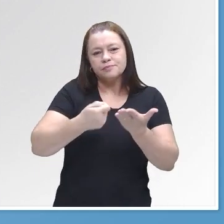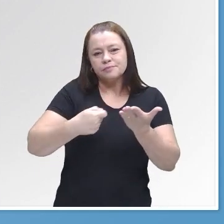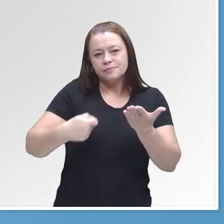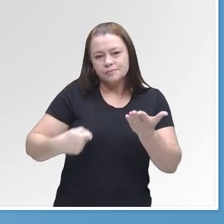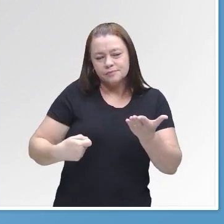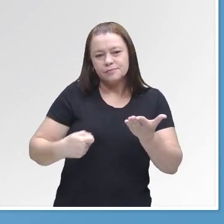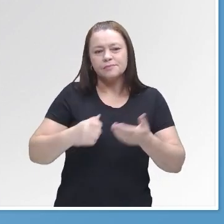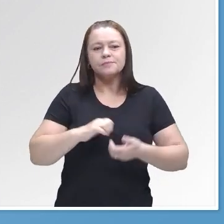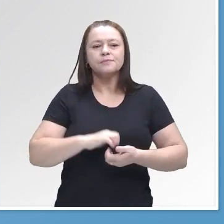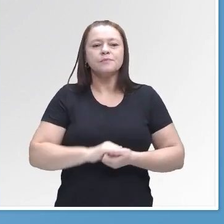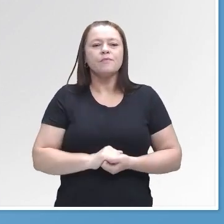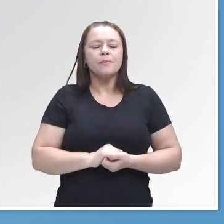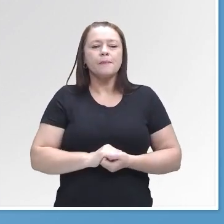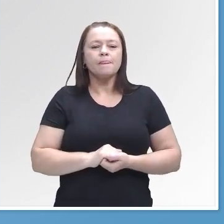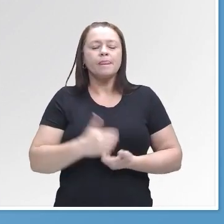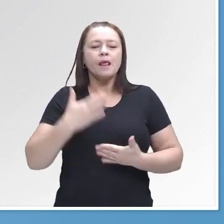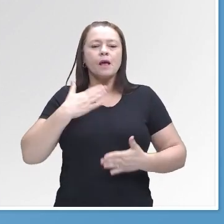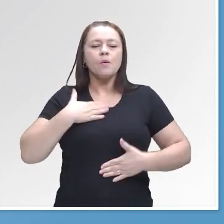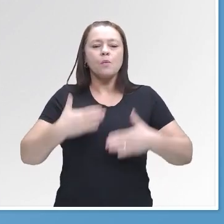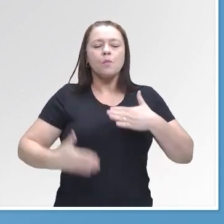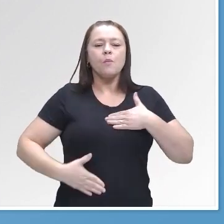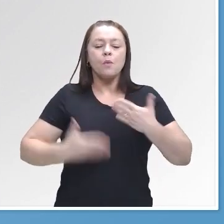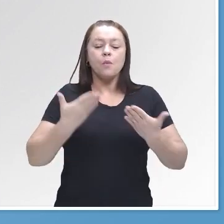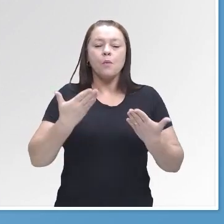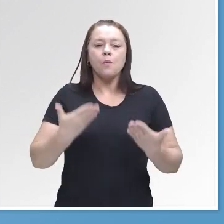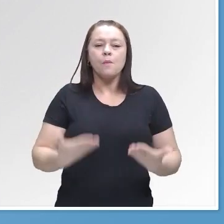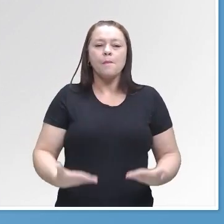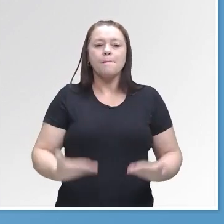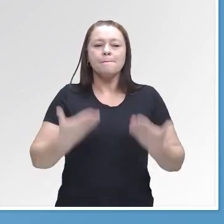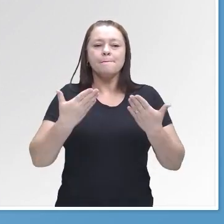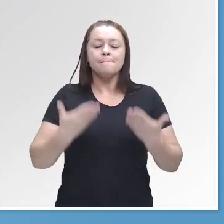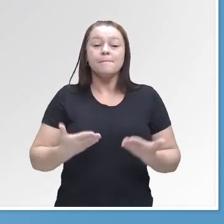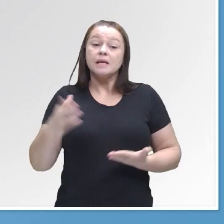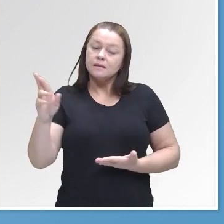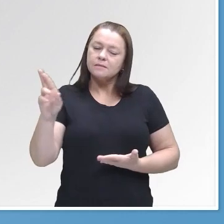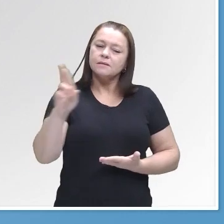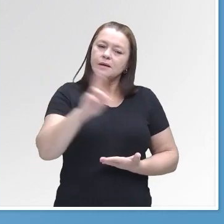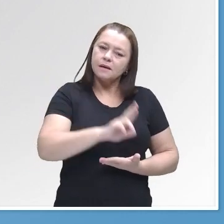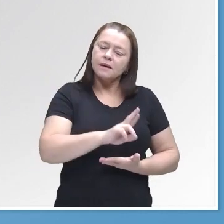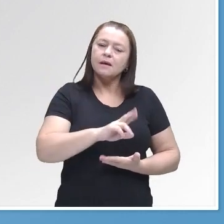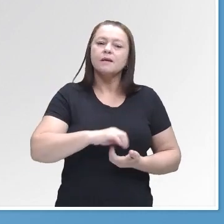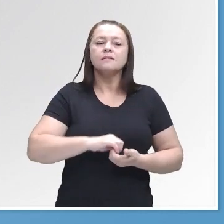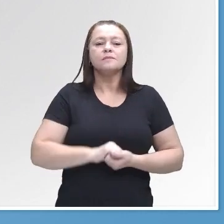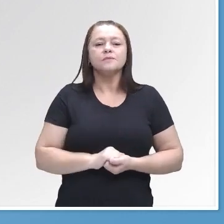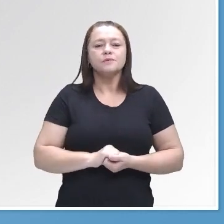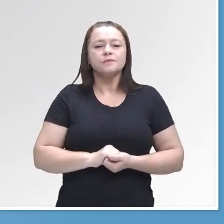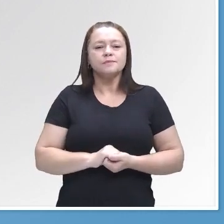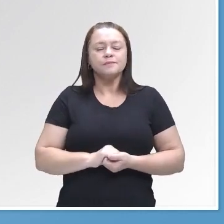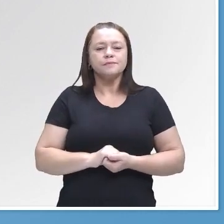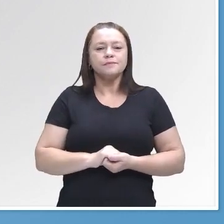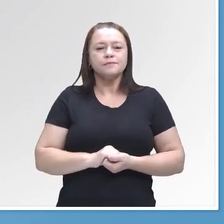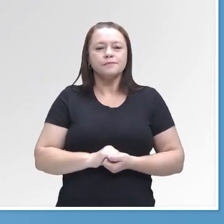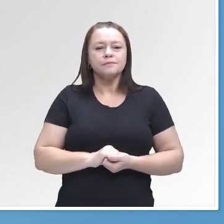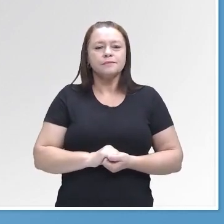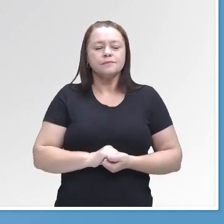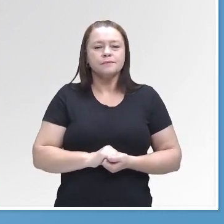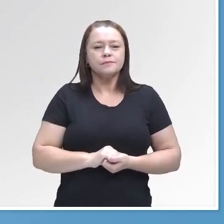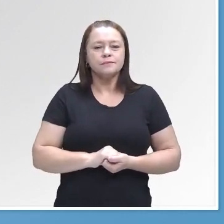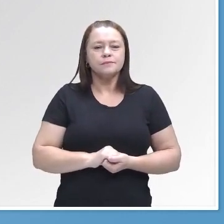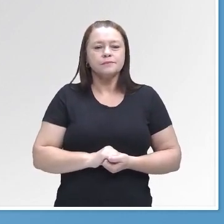a massa de Edla e responda e escreva